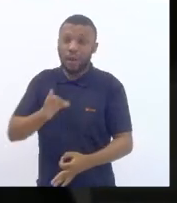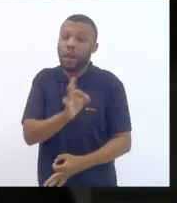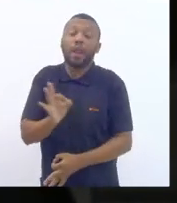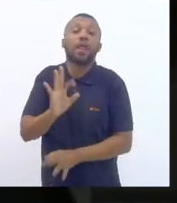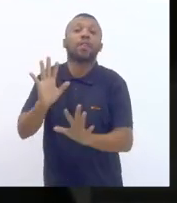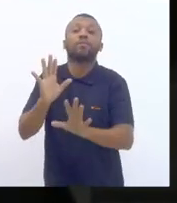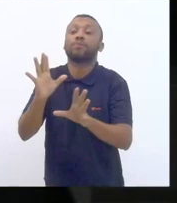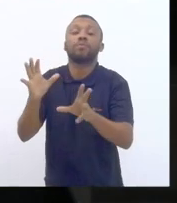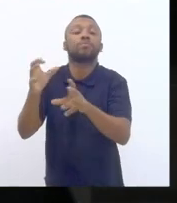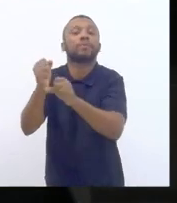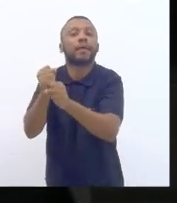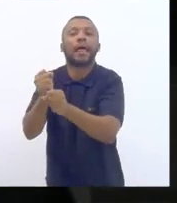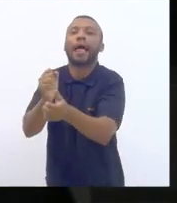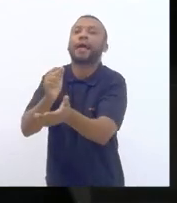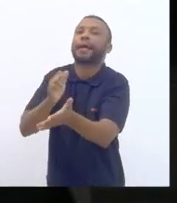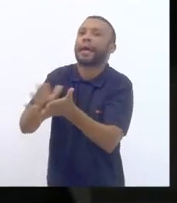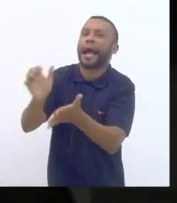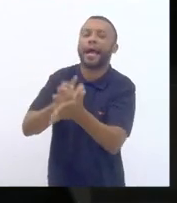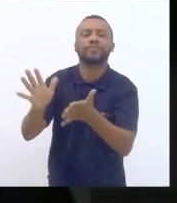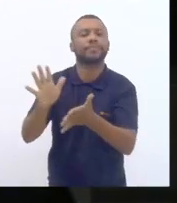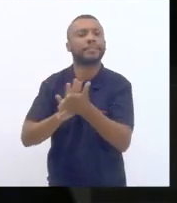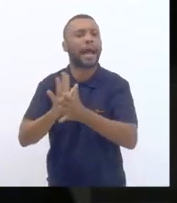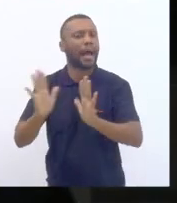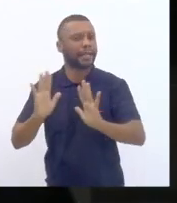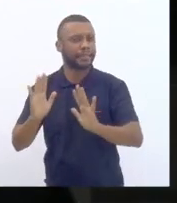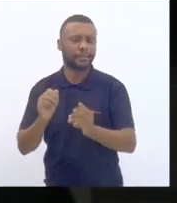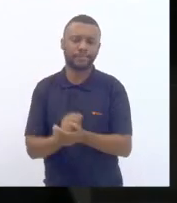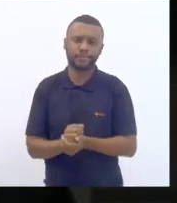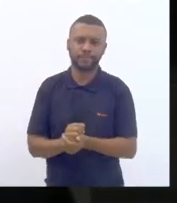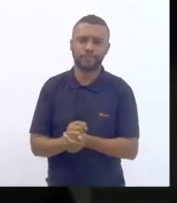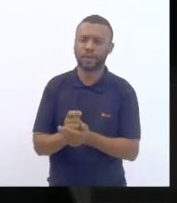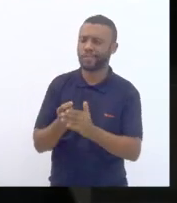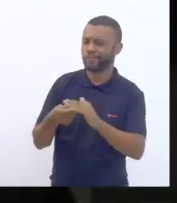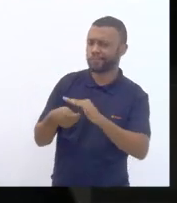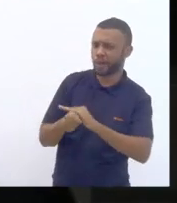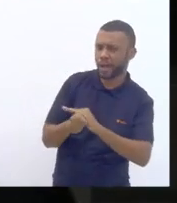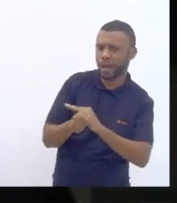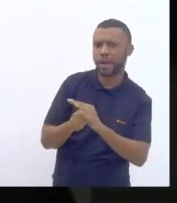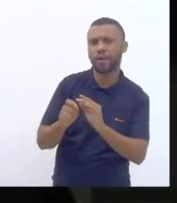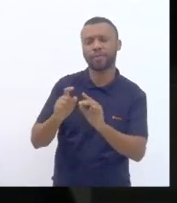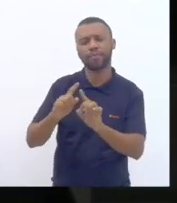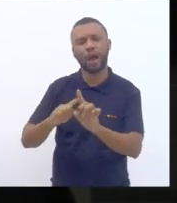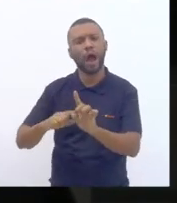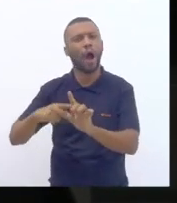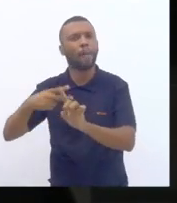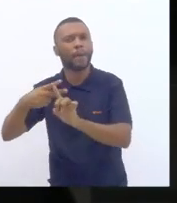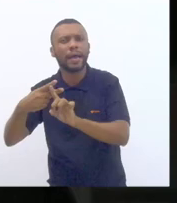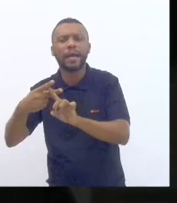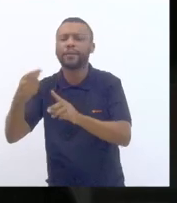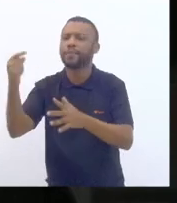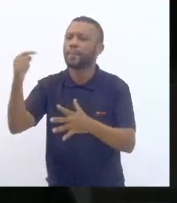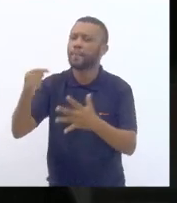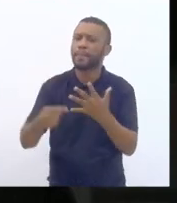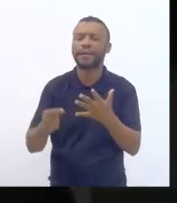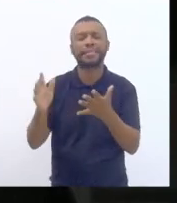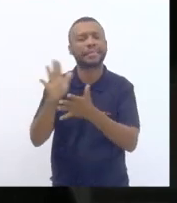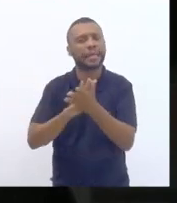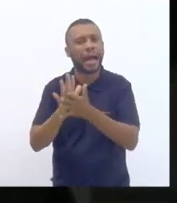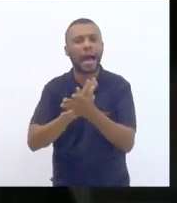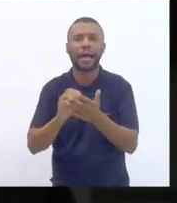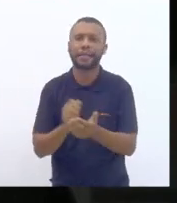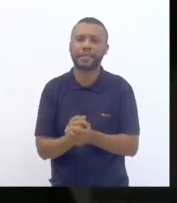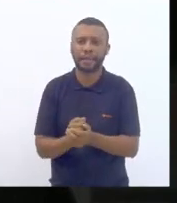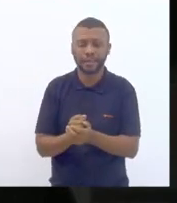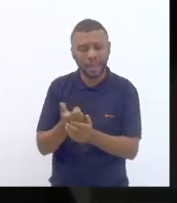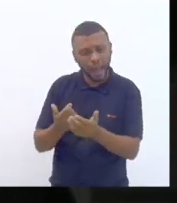receitas nem tão-pouco subvenções nem com os aumento de despesas é de série não pode dar